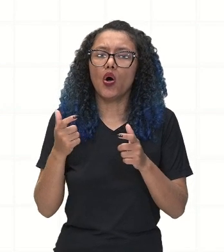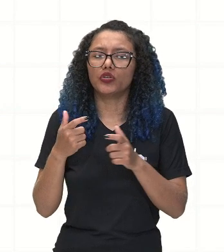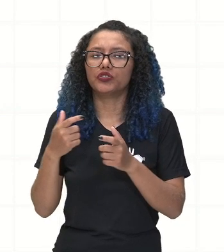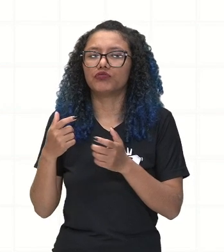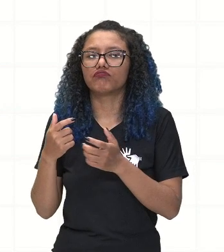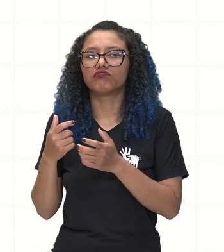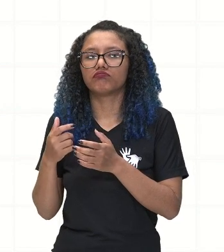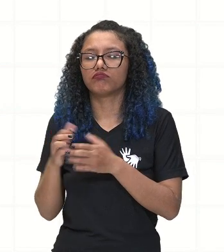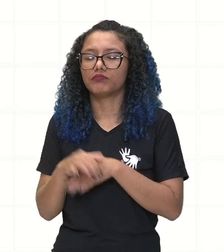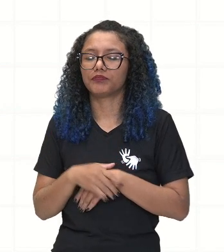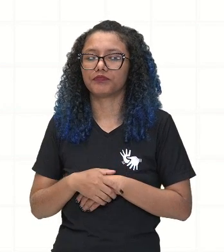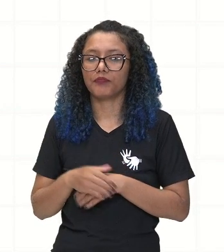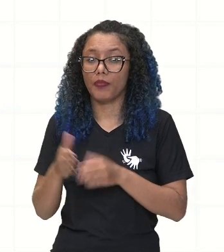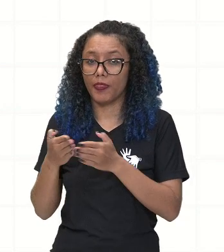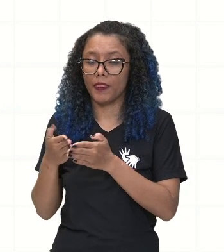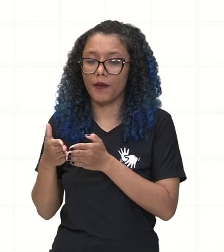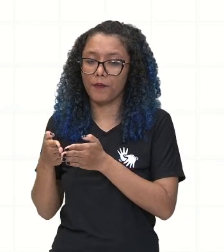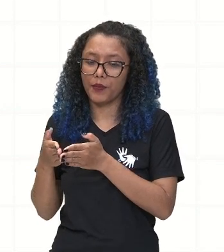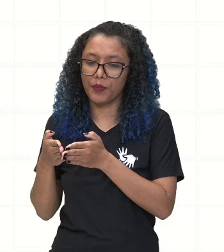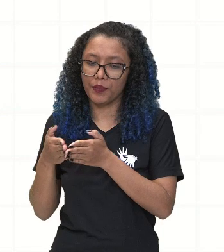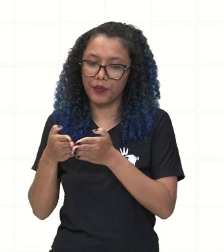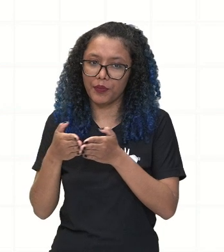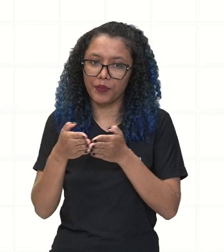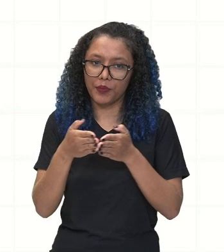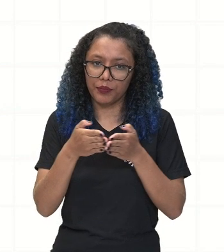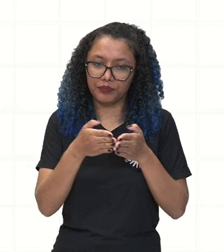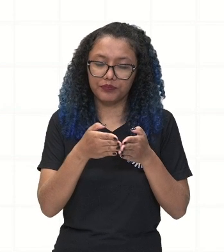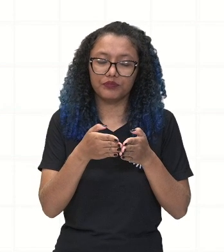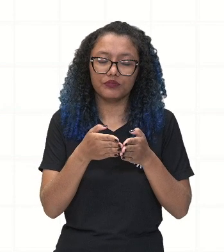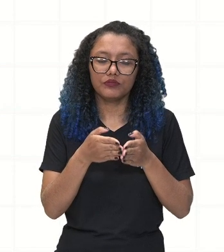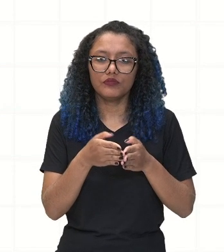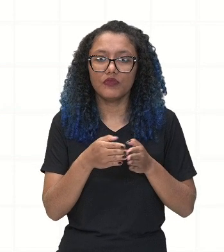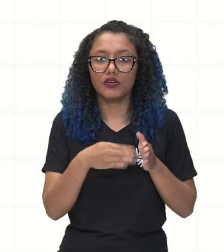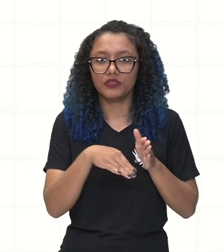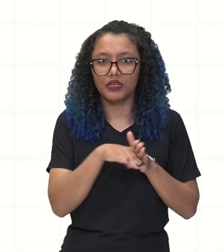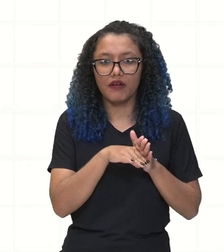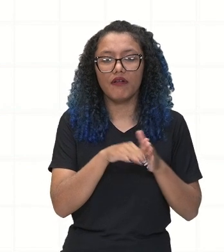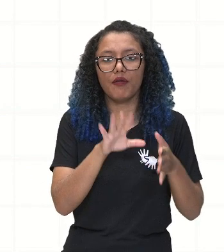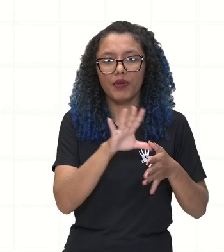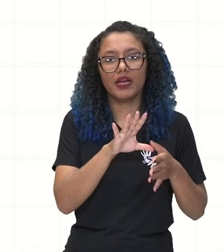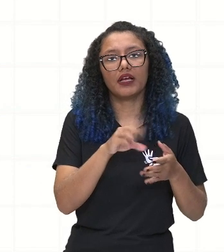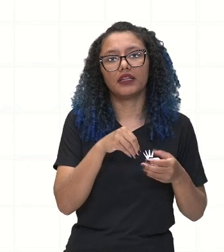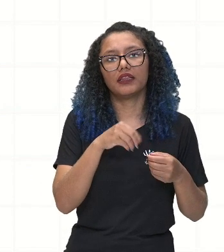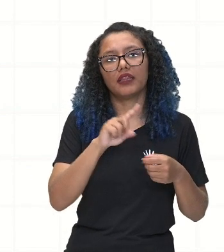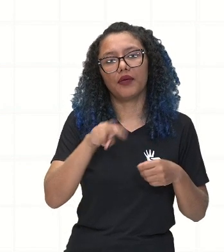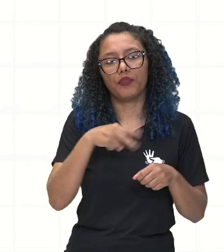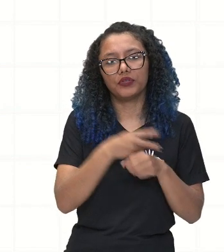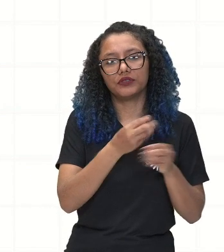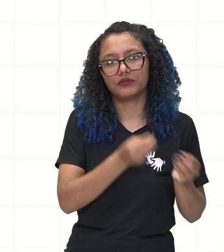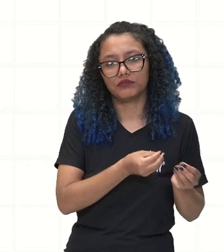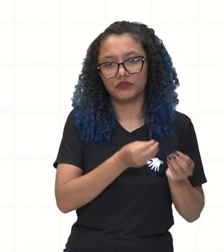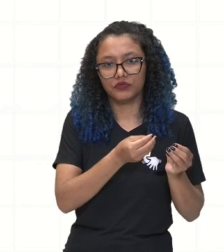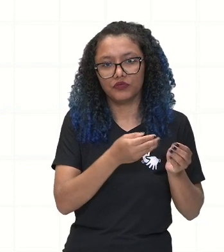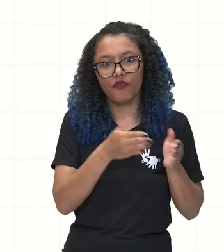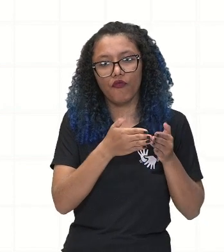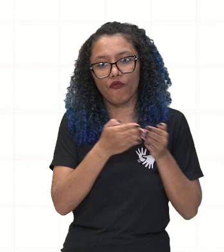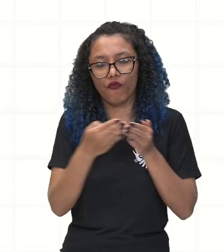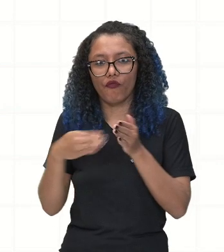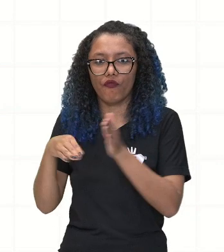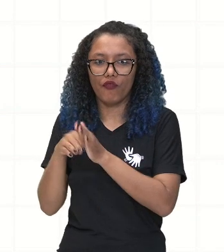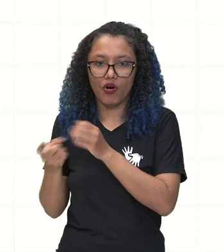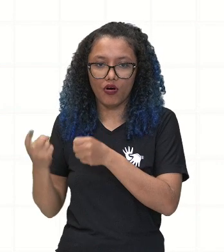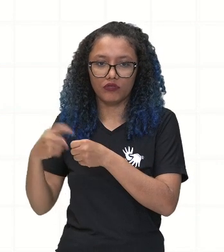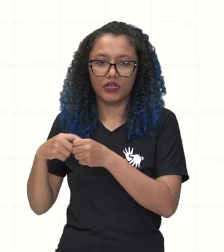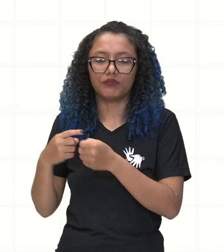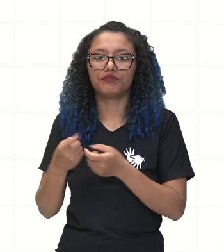depois, né, voltava ali para Sevilha. Porto de desembarque na América era qual? Cartagena,